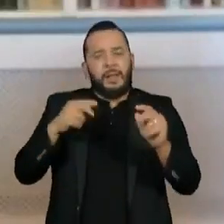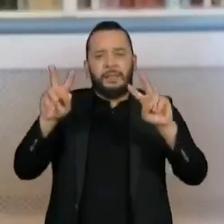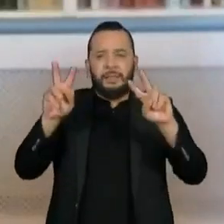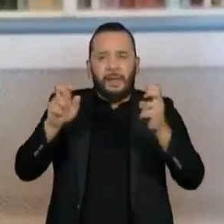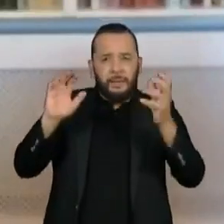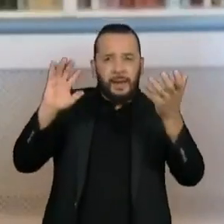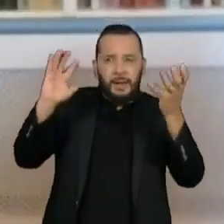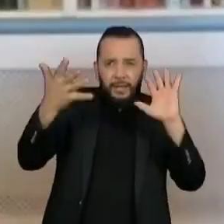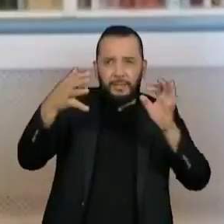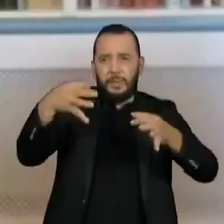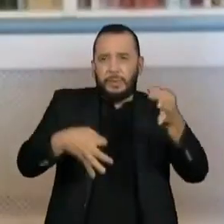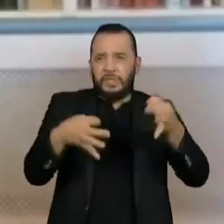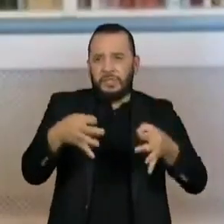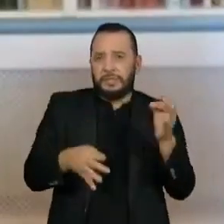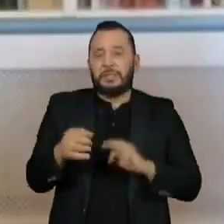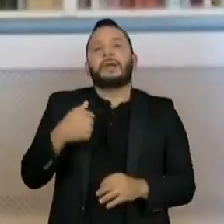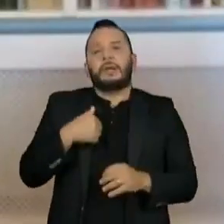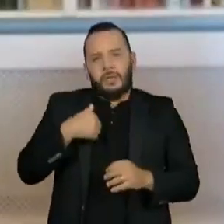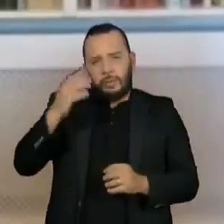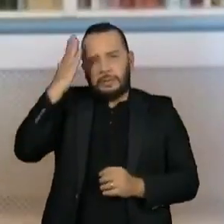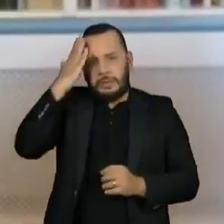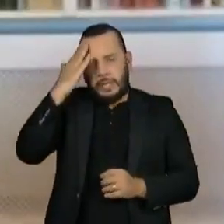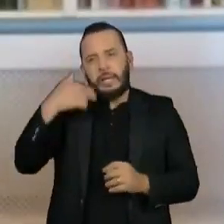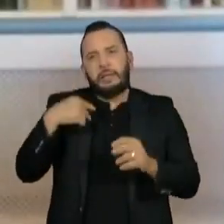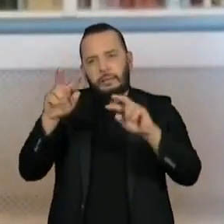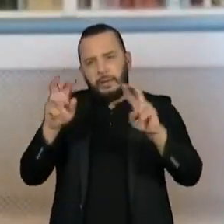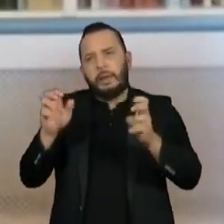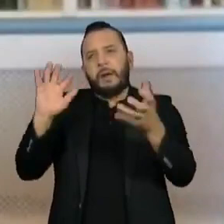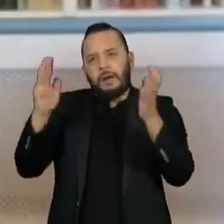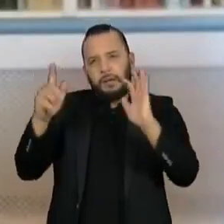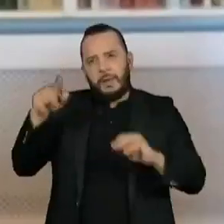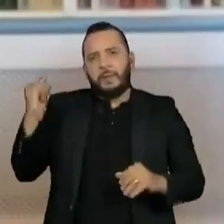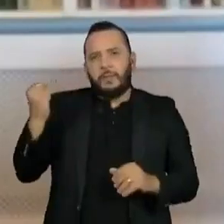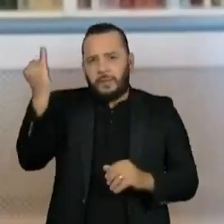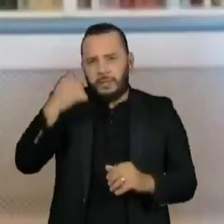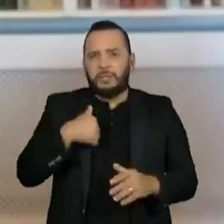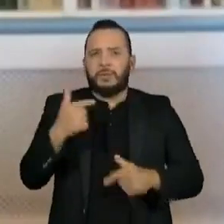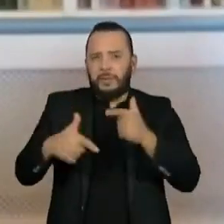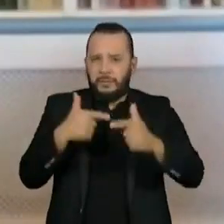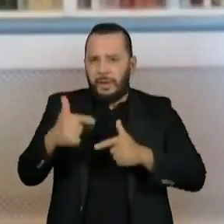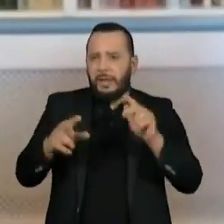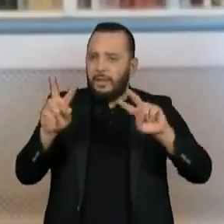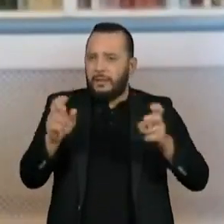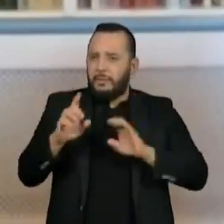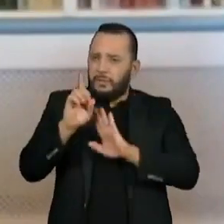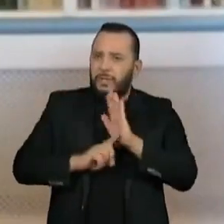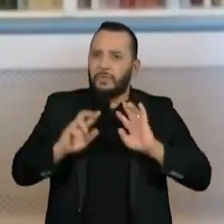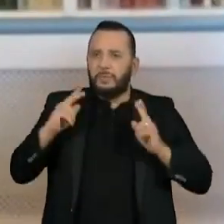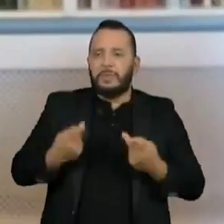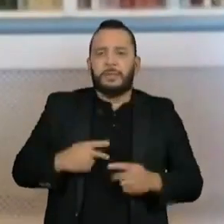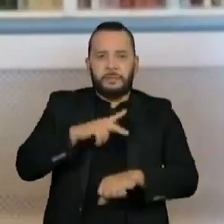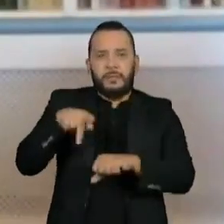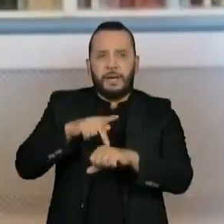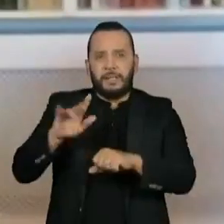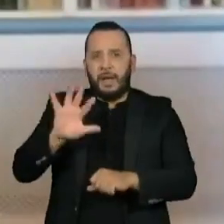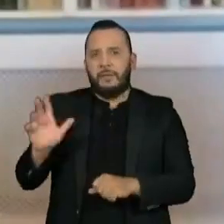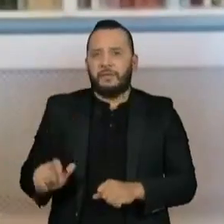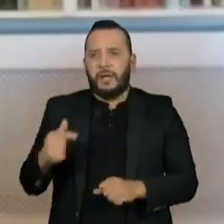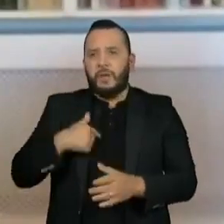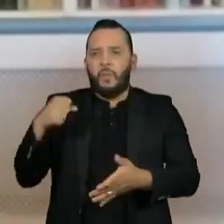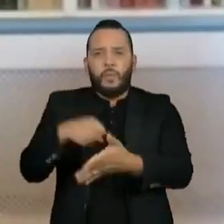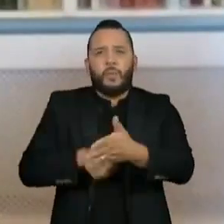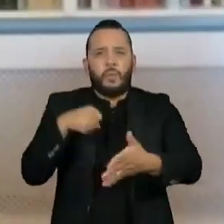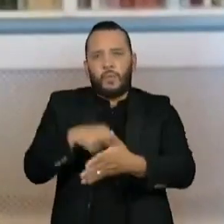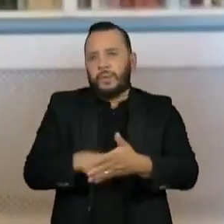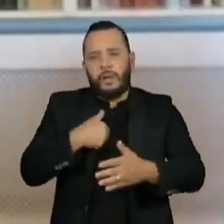a razão que eu fiz foi que eu comecei a todo o reconhecimento da justiça climática quando eu estava trabalhando em human rights em países africanos. Eu estava trabalhando em um direito